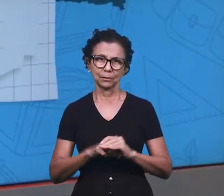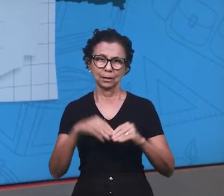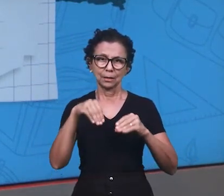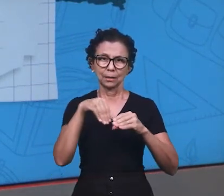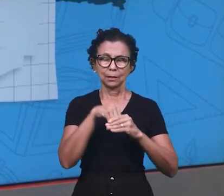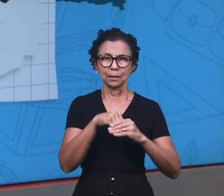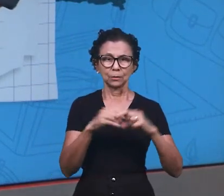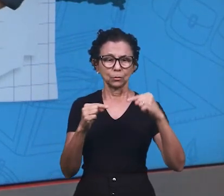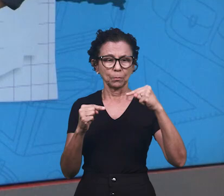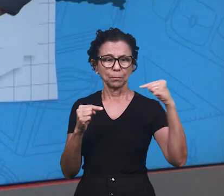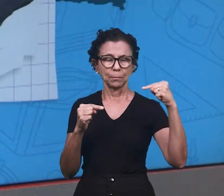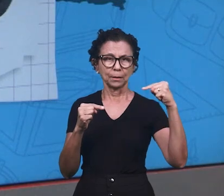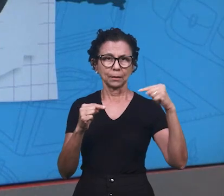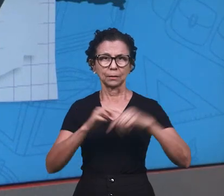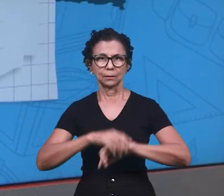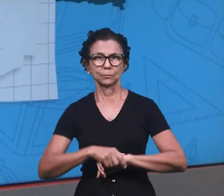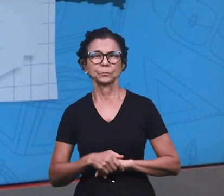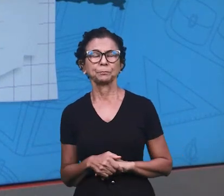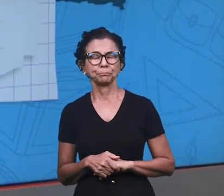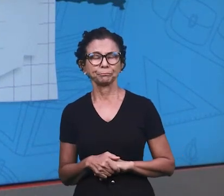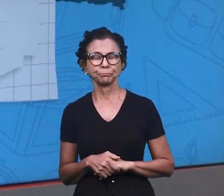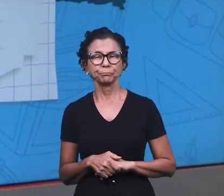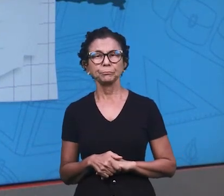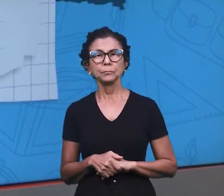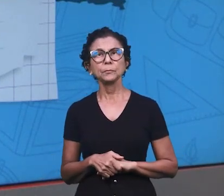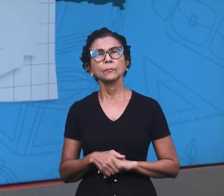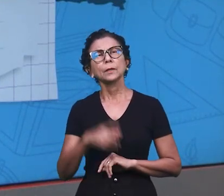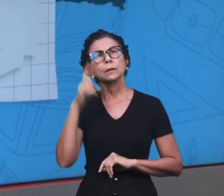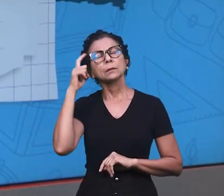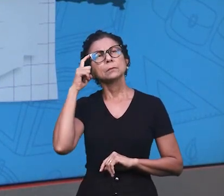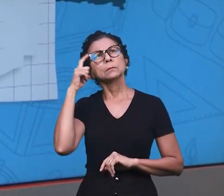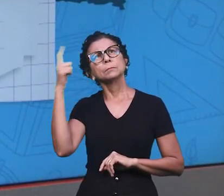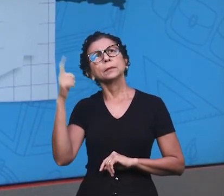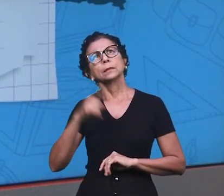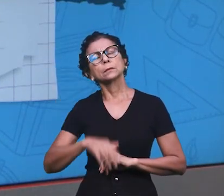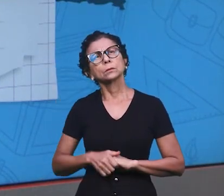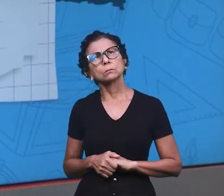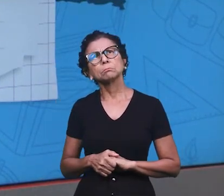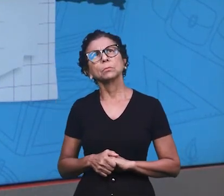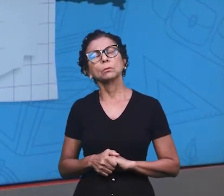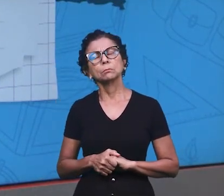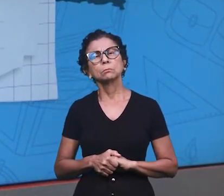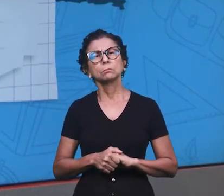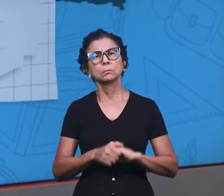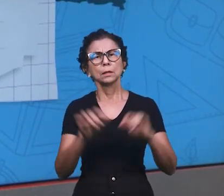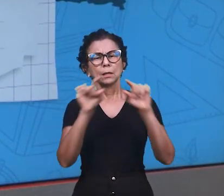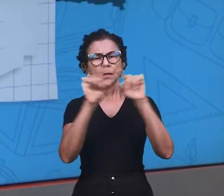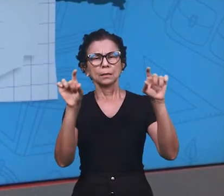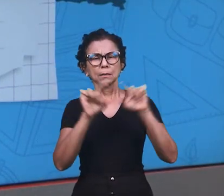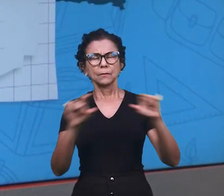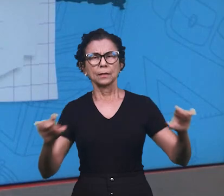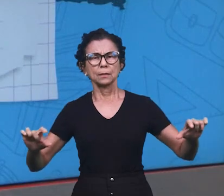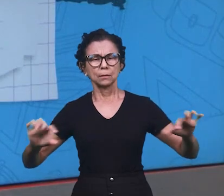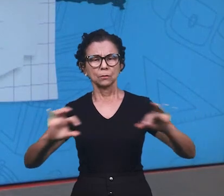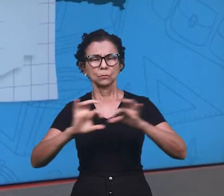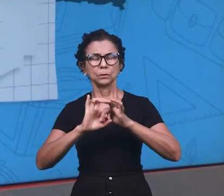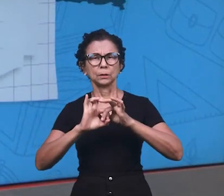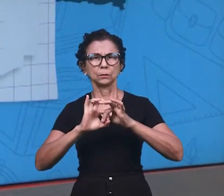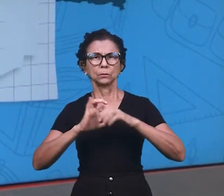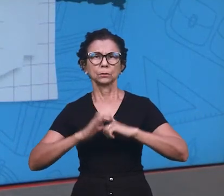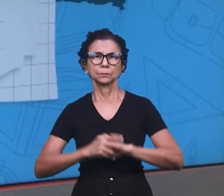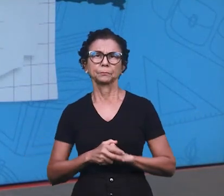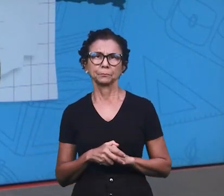tá? Entre as partes da redação. E aí, quando eu penso nessas partes, lembra, ligando os parágrafos e os períodos.